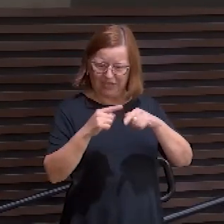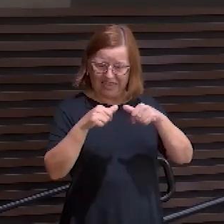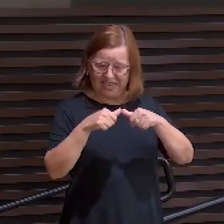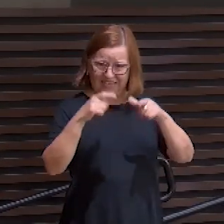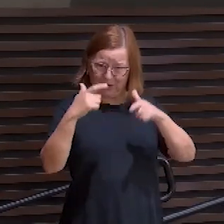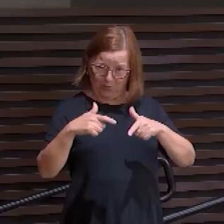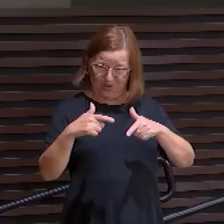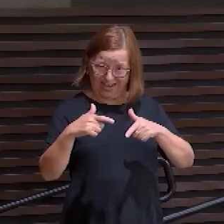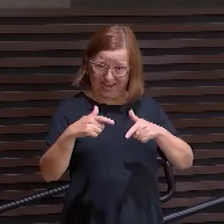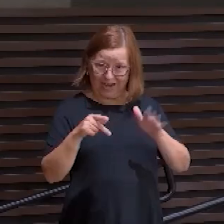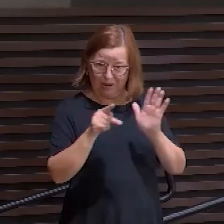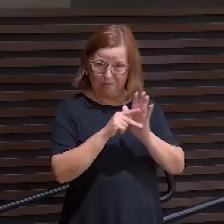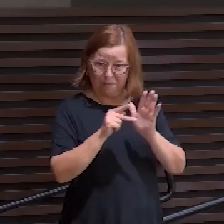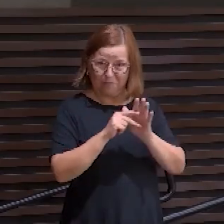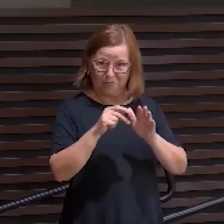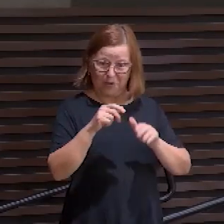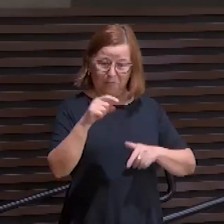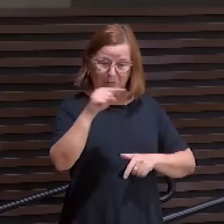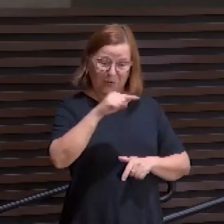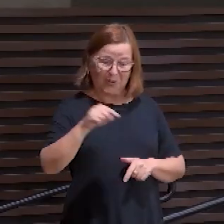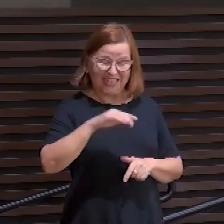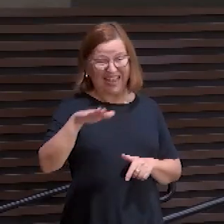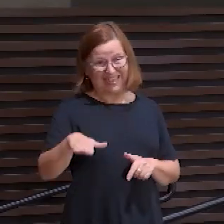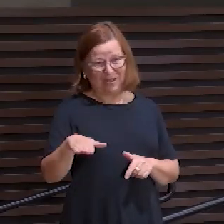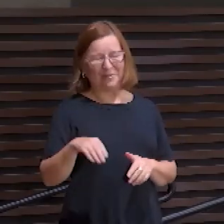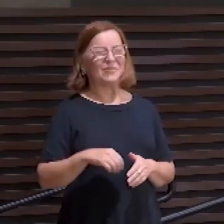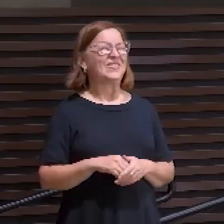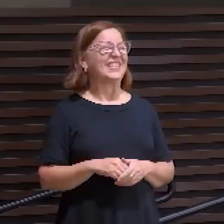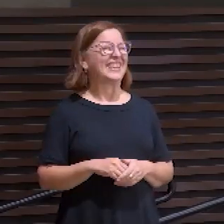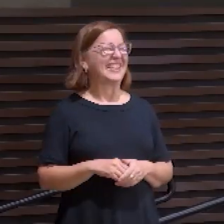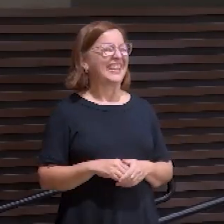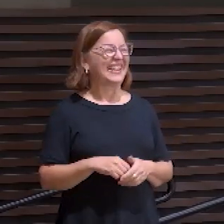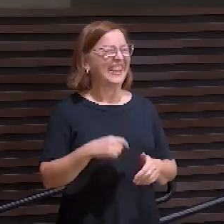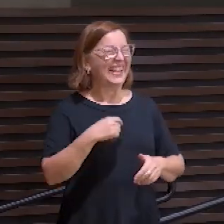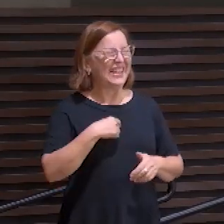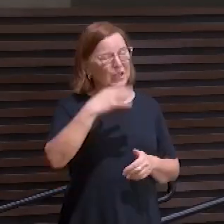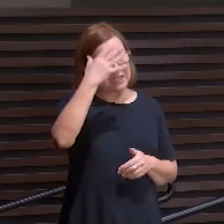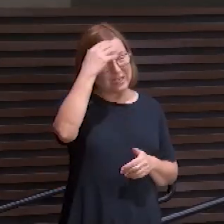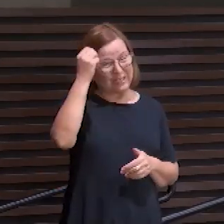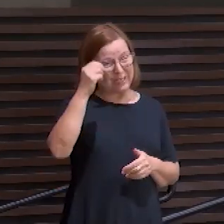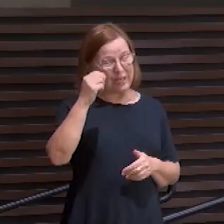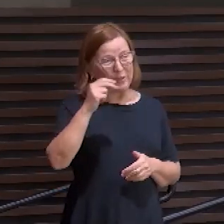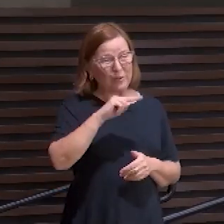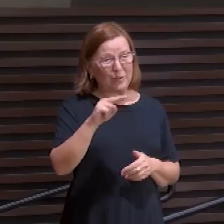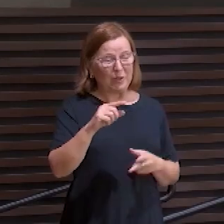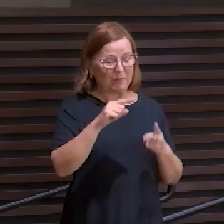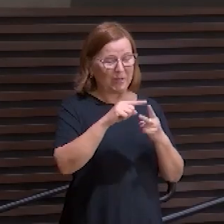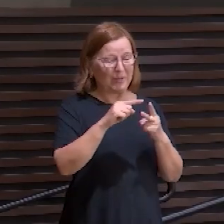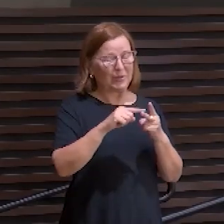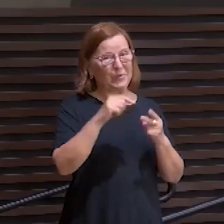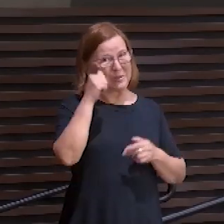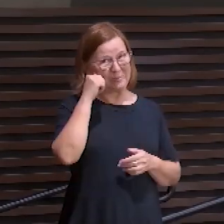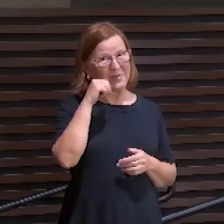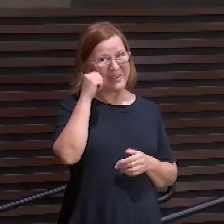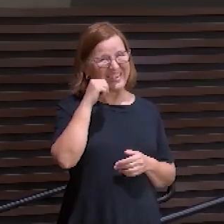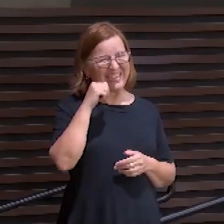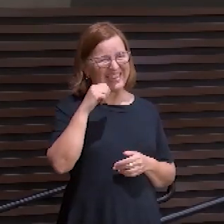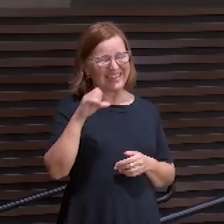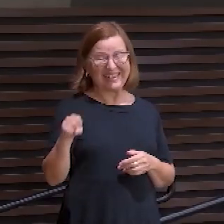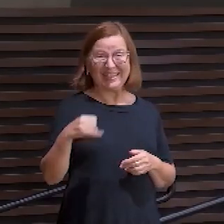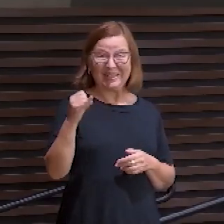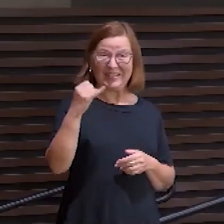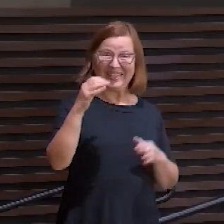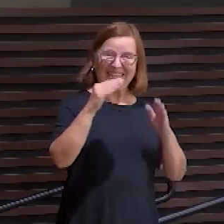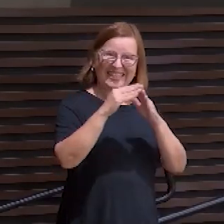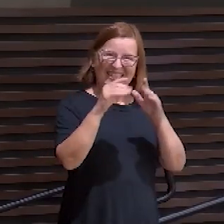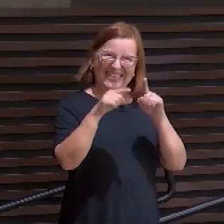Assim estou eu botando a Rod aqui no lugar da Evódia e da Cinti, que as duas mulheres preciosas da